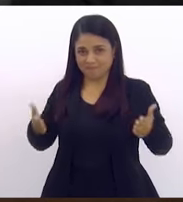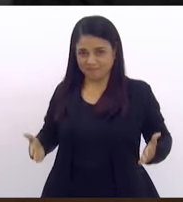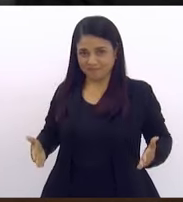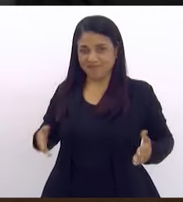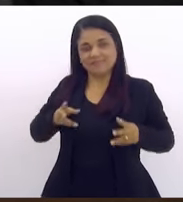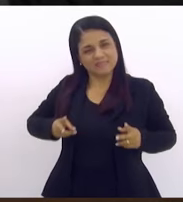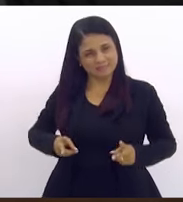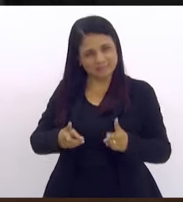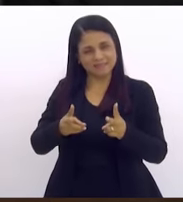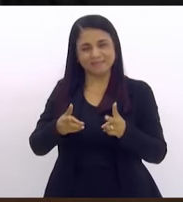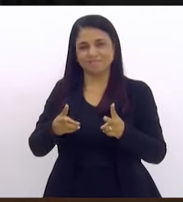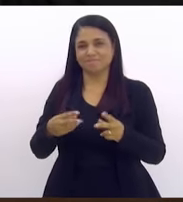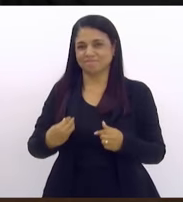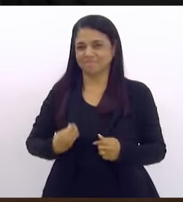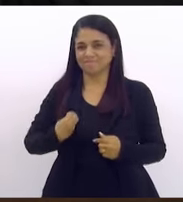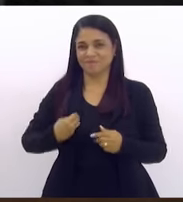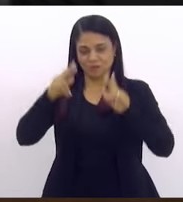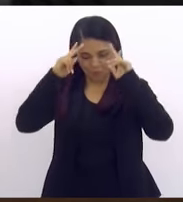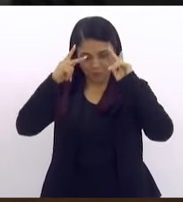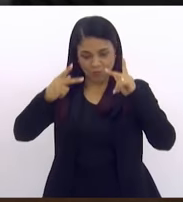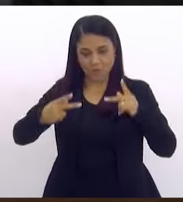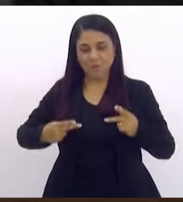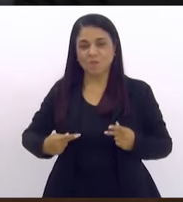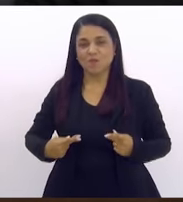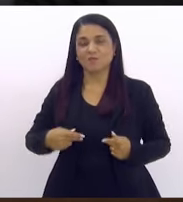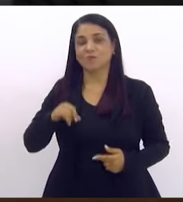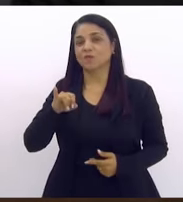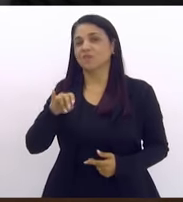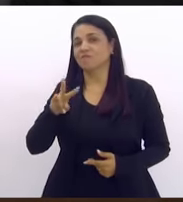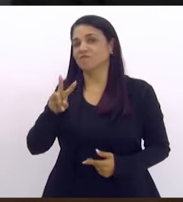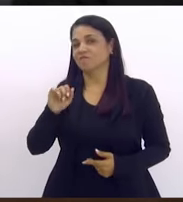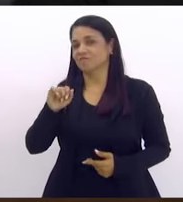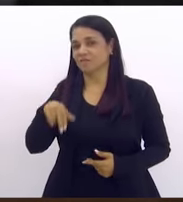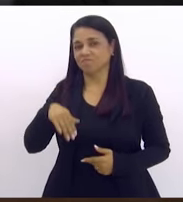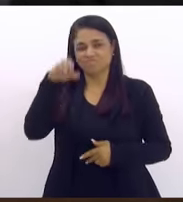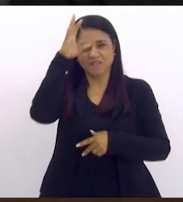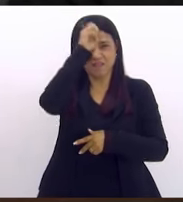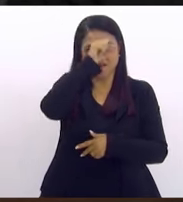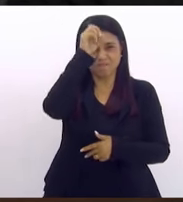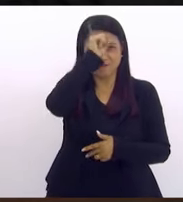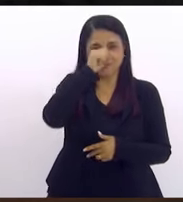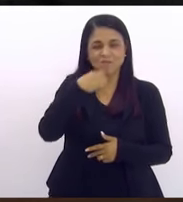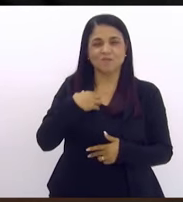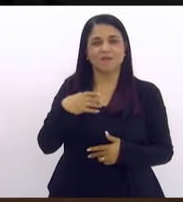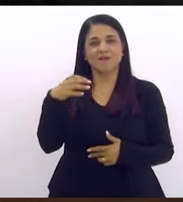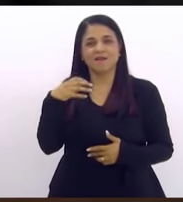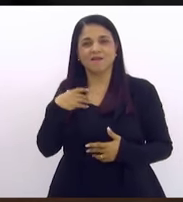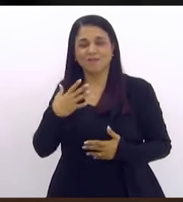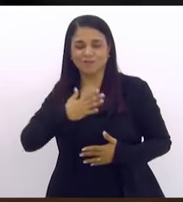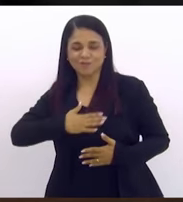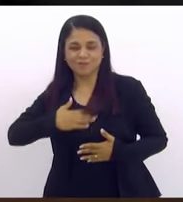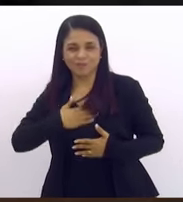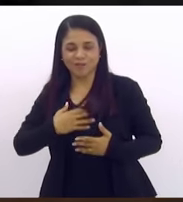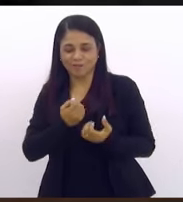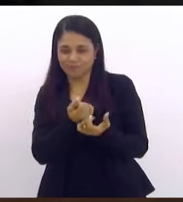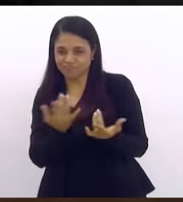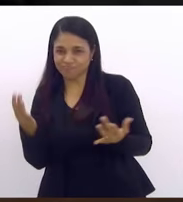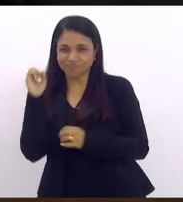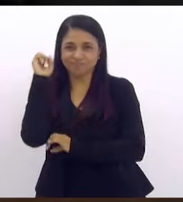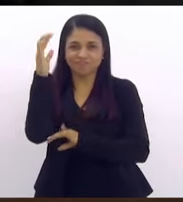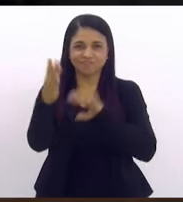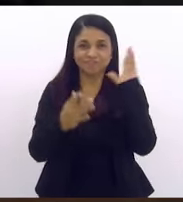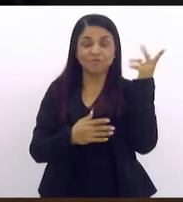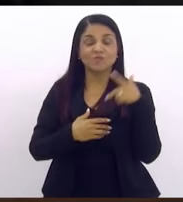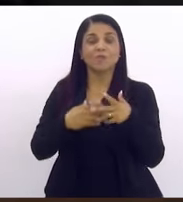sempre existiu o ser humano Ivan uma pessoa que aprendeu a gostar do mato quando morou no Amapá ainda